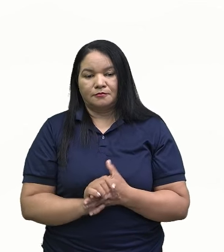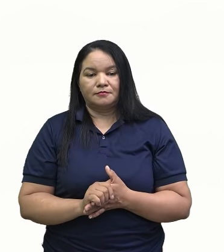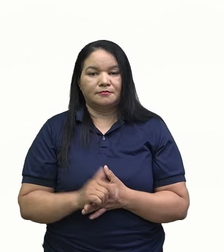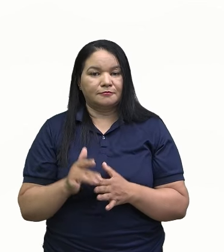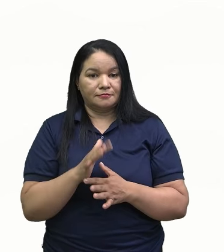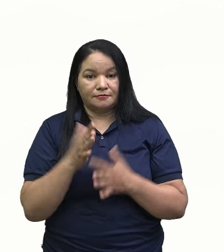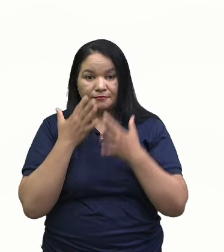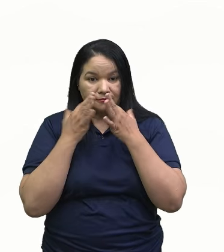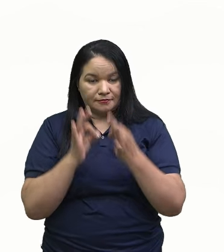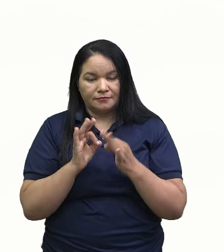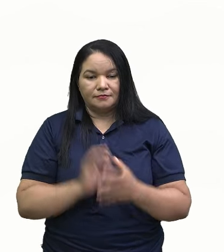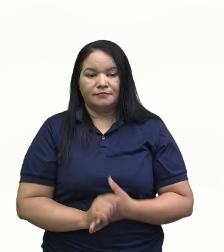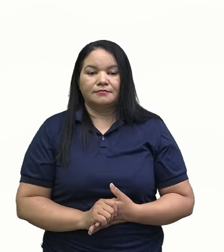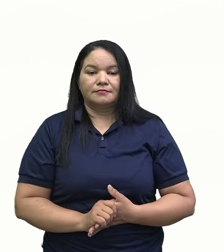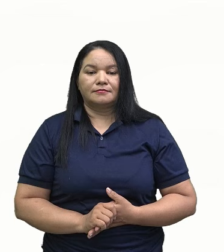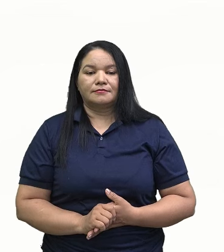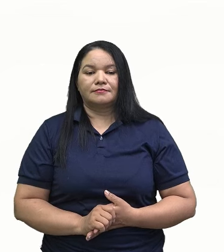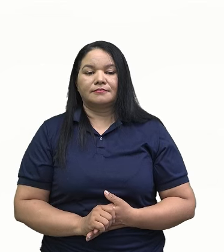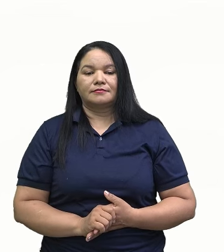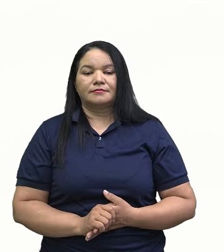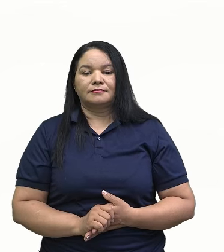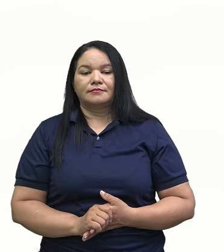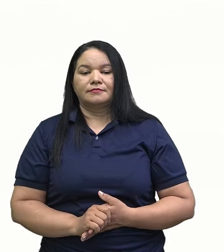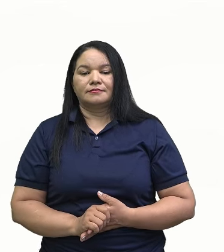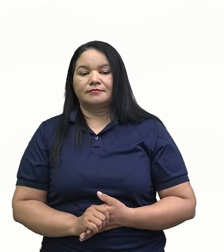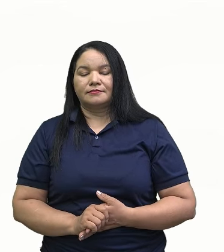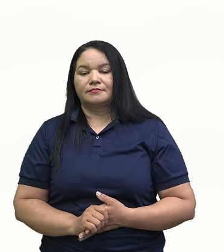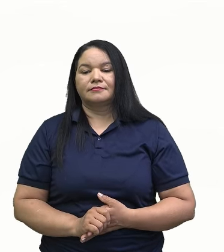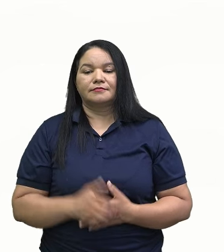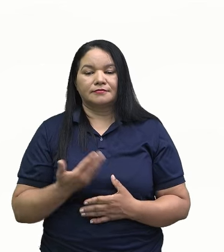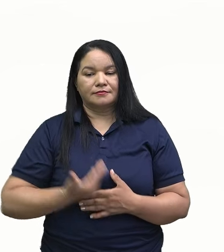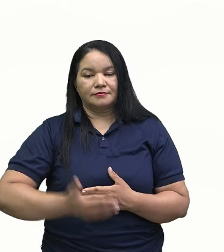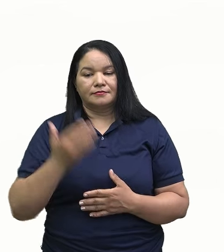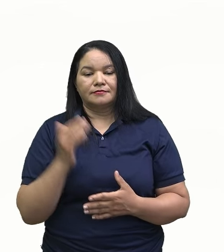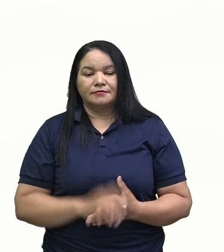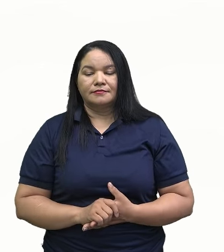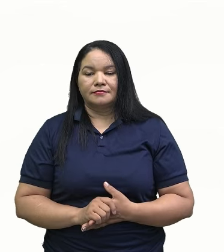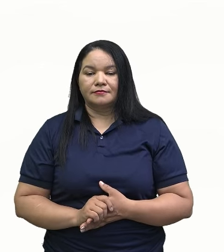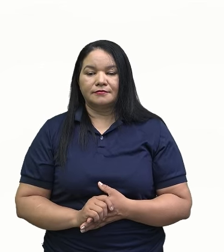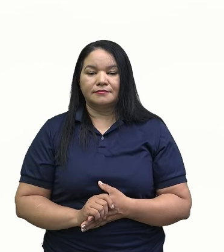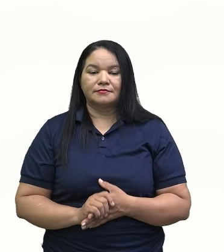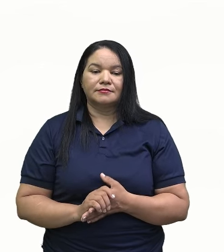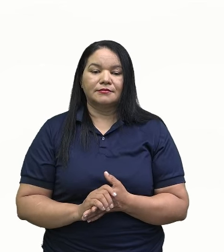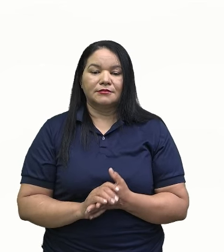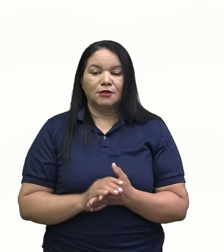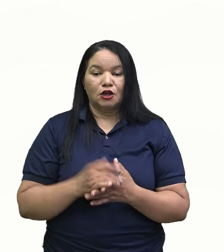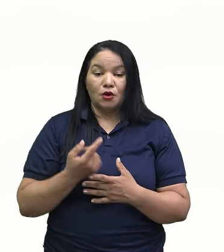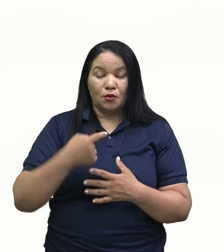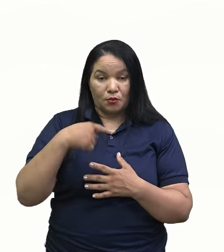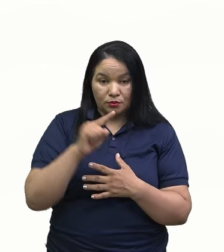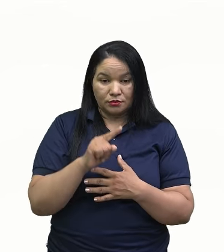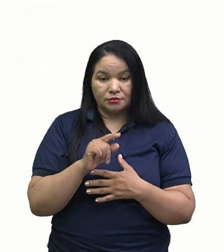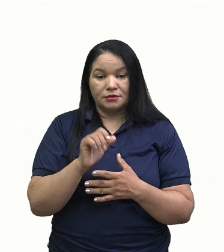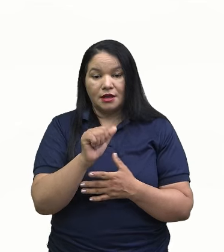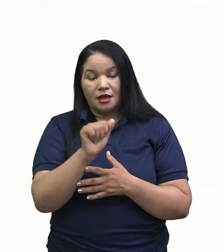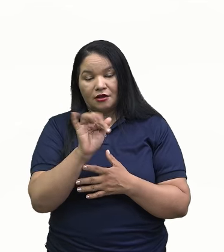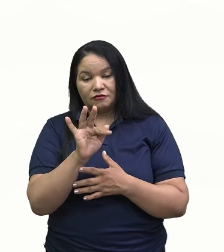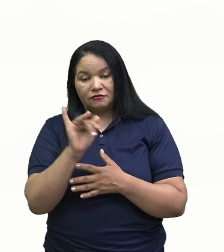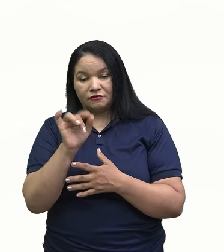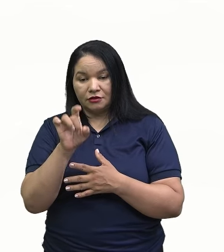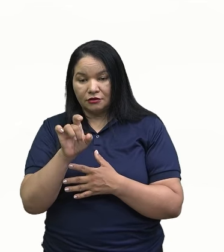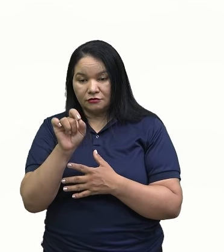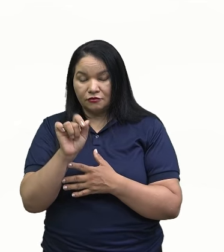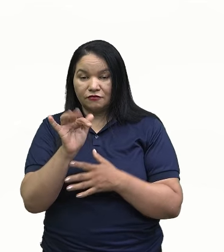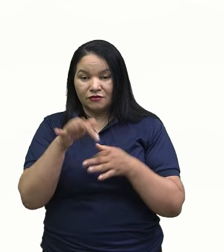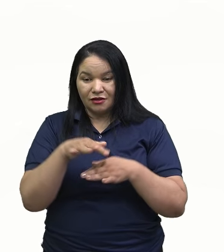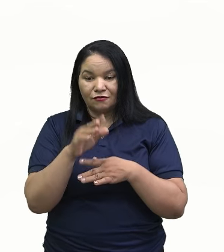fiquem atentos a essa regra. Vamos continuar. Não se acentam os afixos terminados